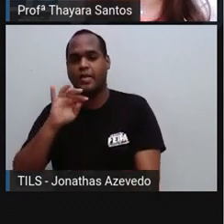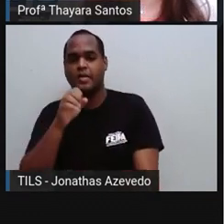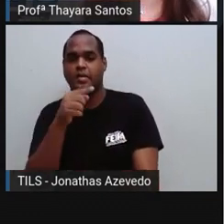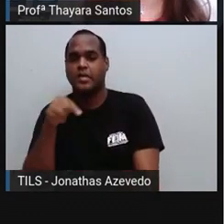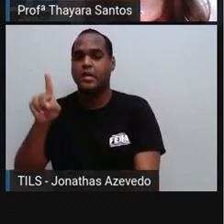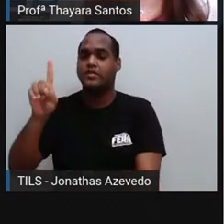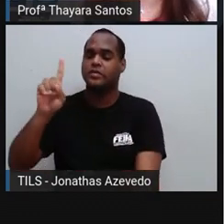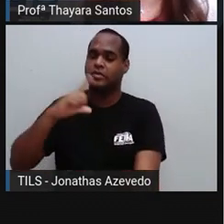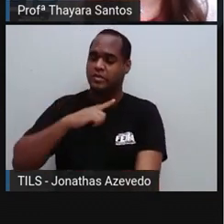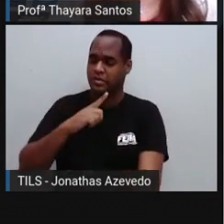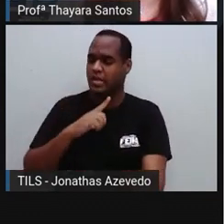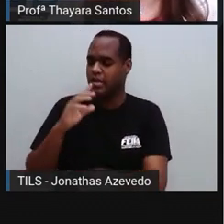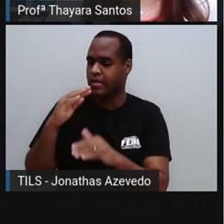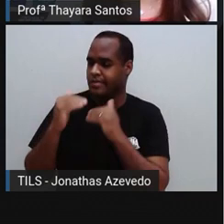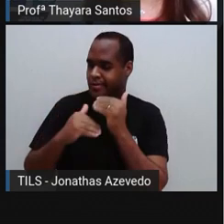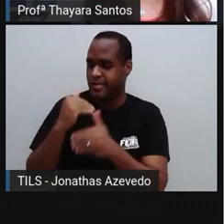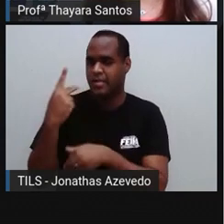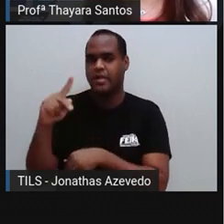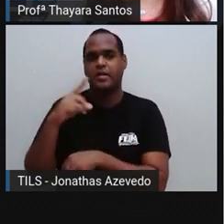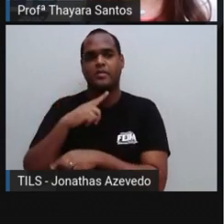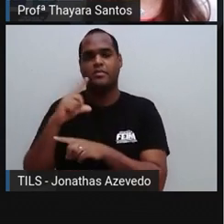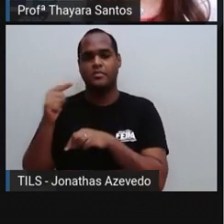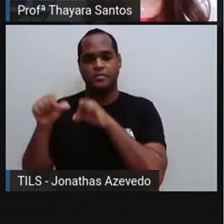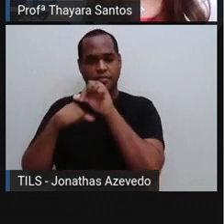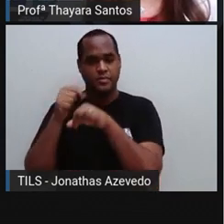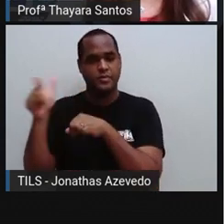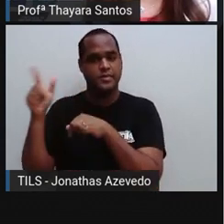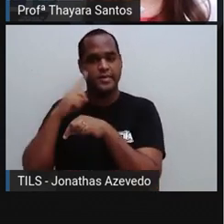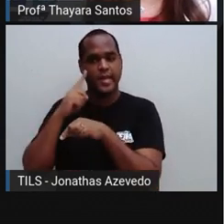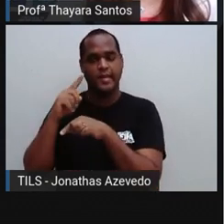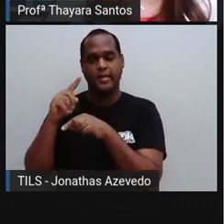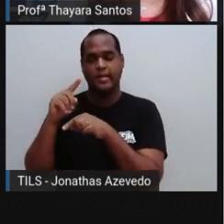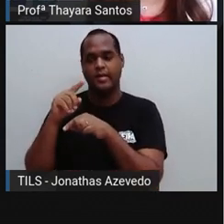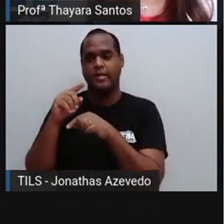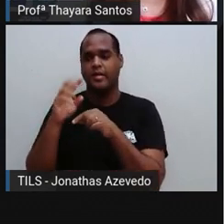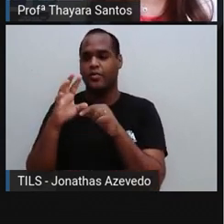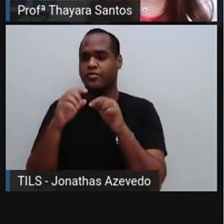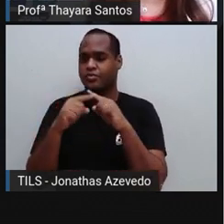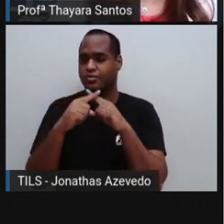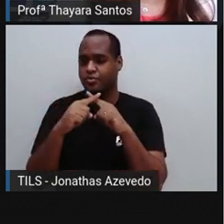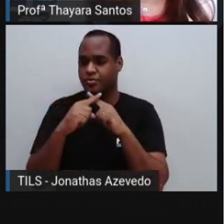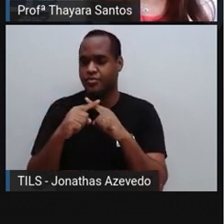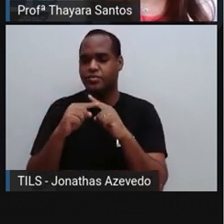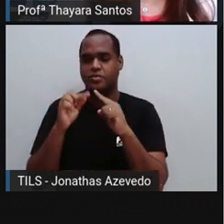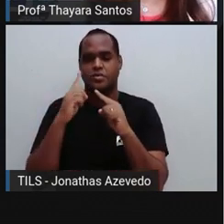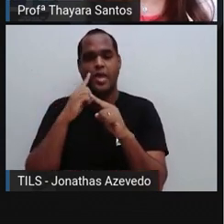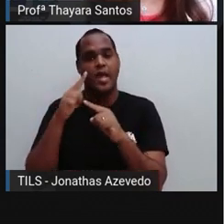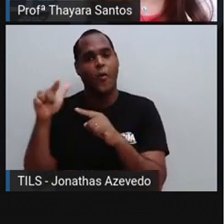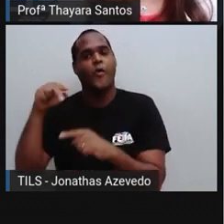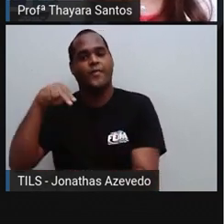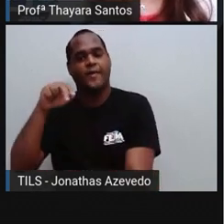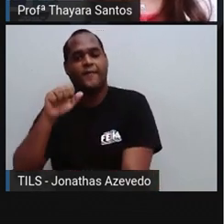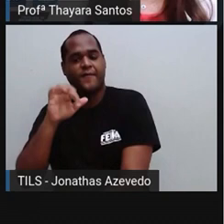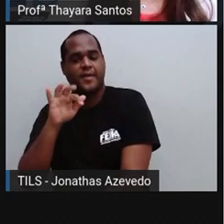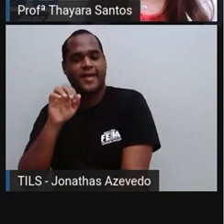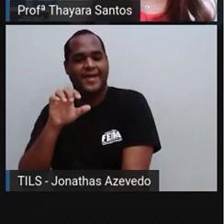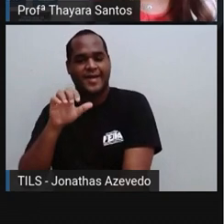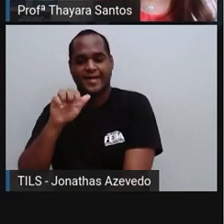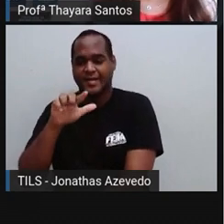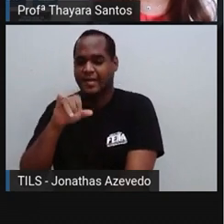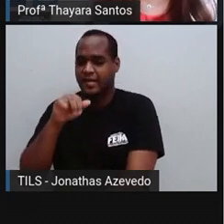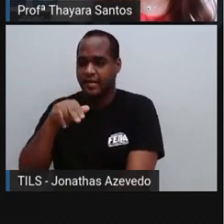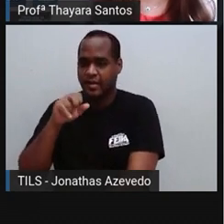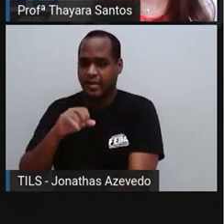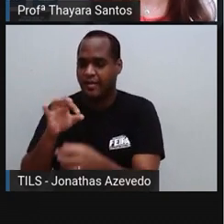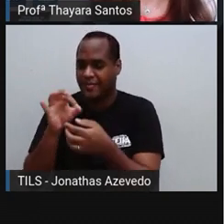podem estar presentes ali nesse processo, e substâncias radioativas e naftalina. Tudo isso são substâncias que estão presentes